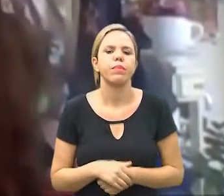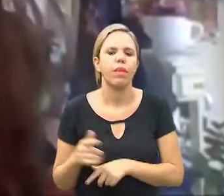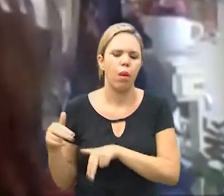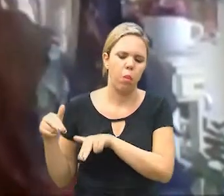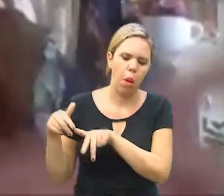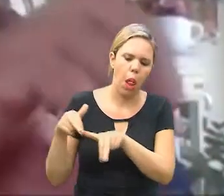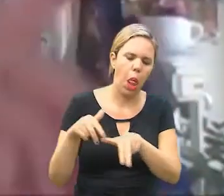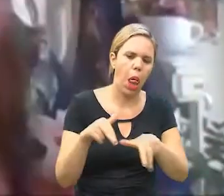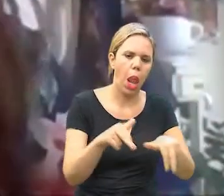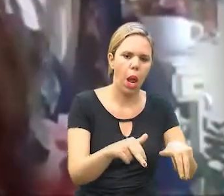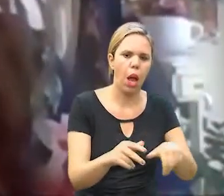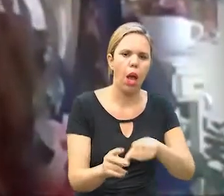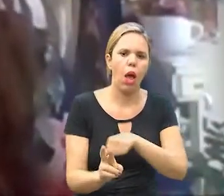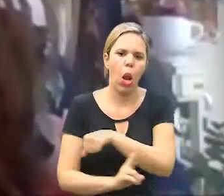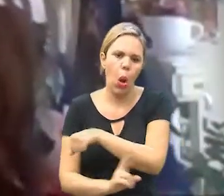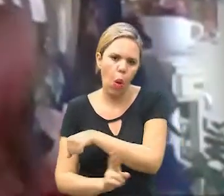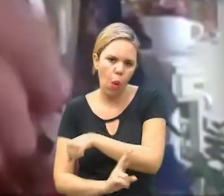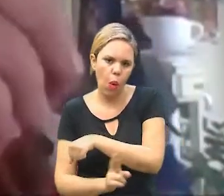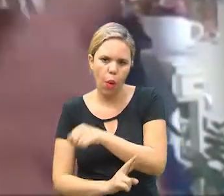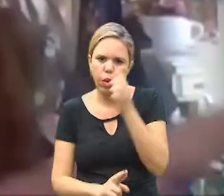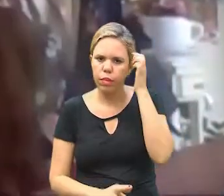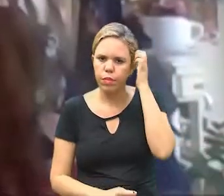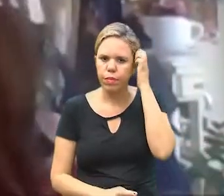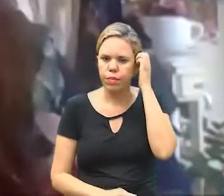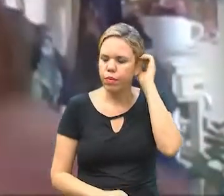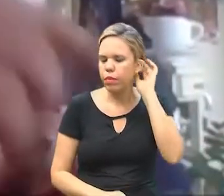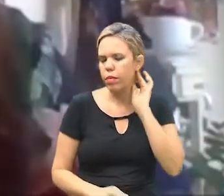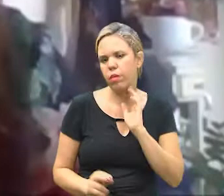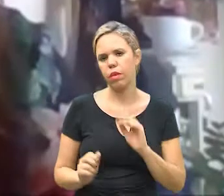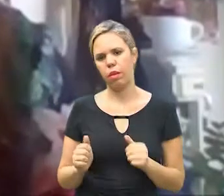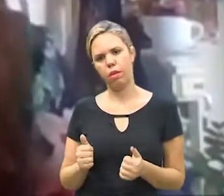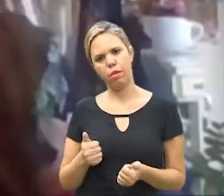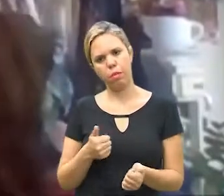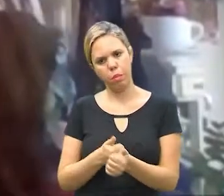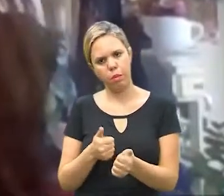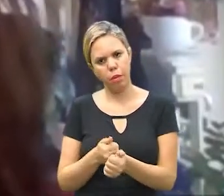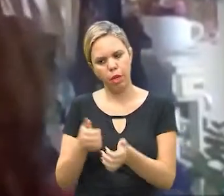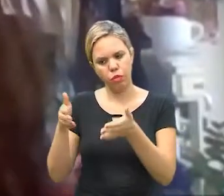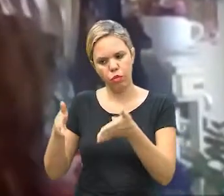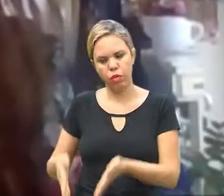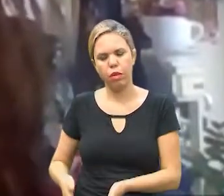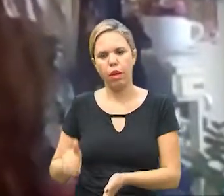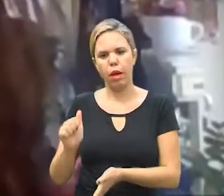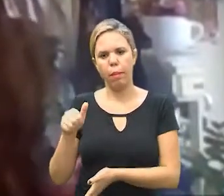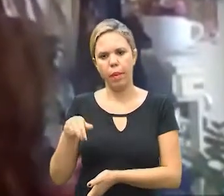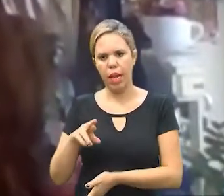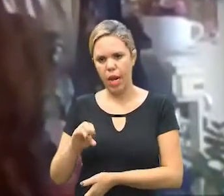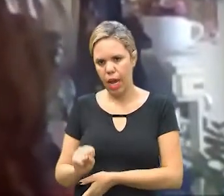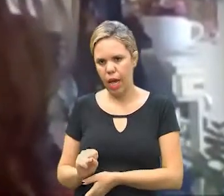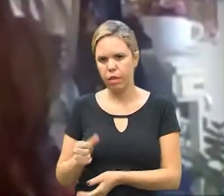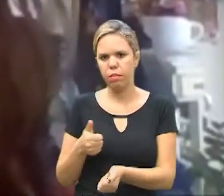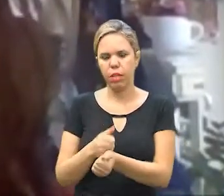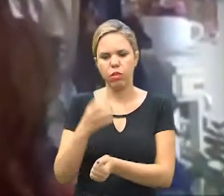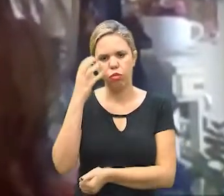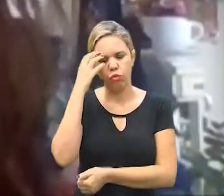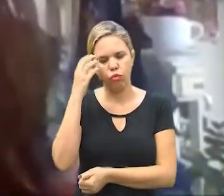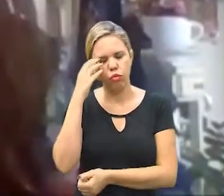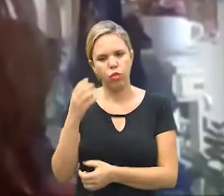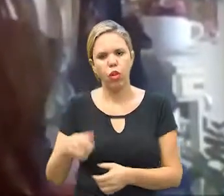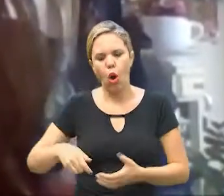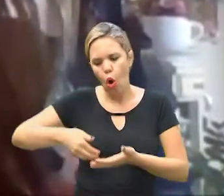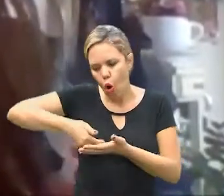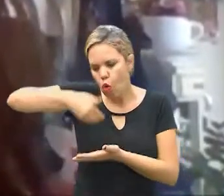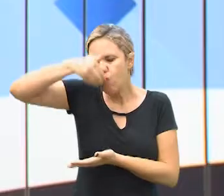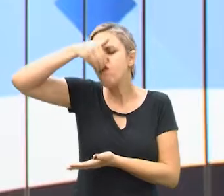pé pela Dom Pedro, lá dos Amarais, até o Alto do Taquaral, para tomar um prato